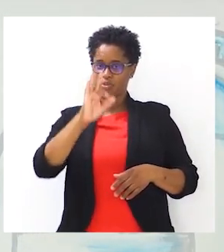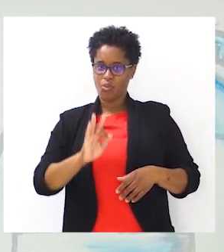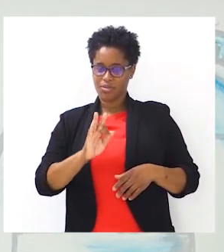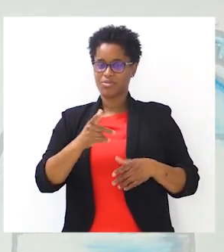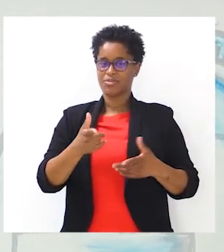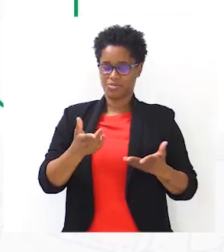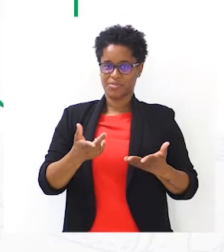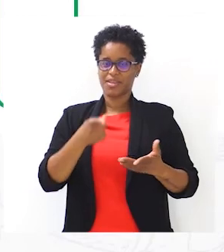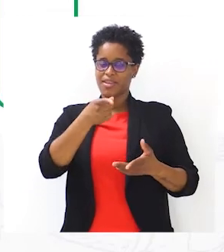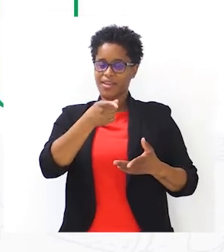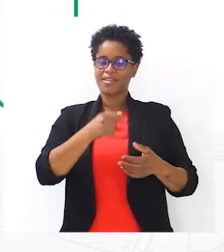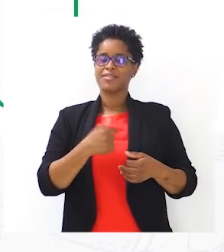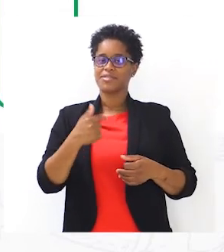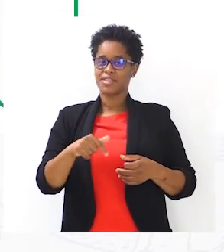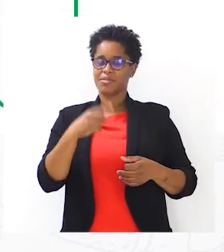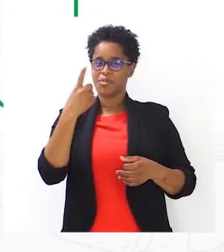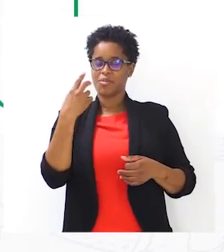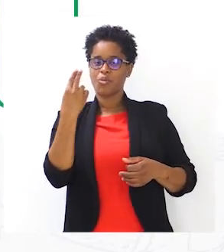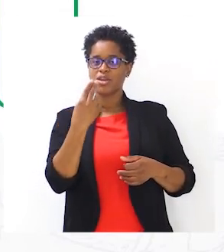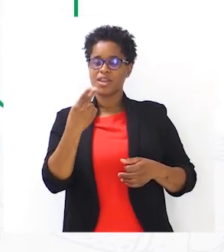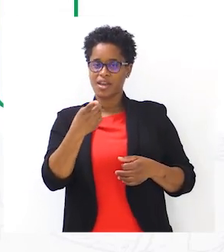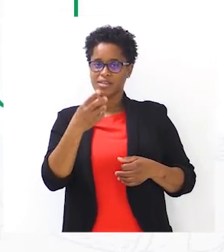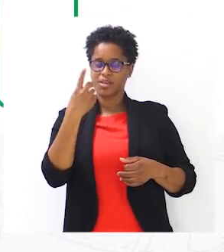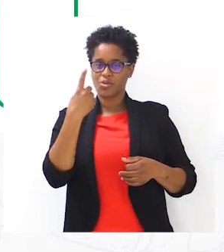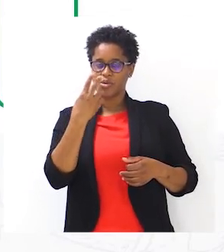E aqui temos uma unidade